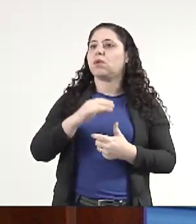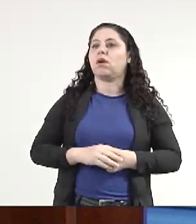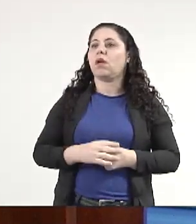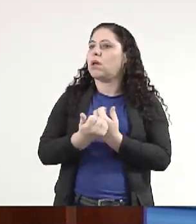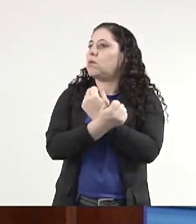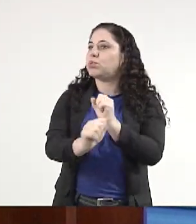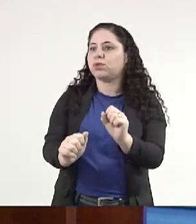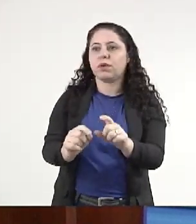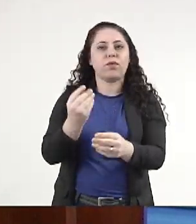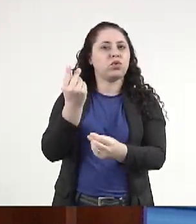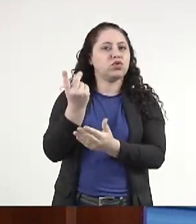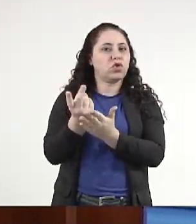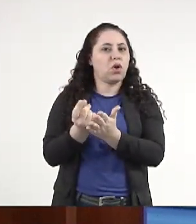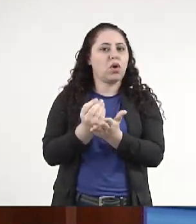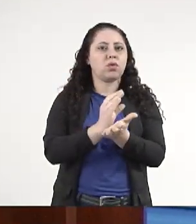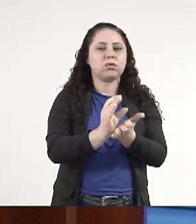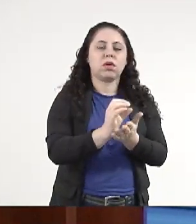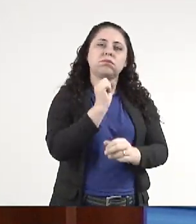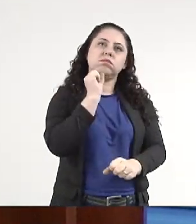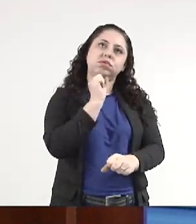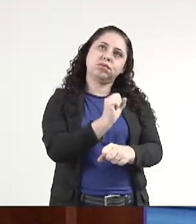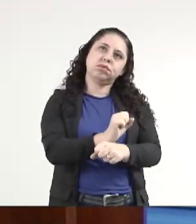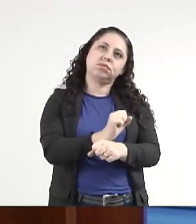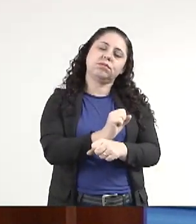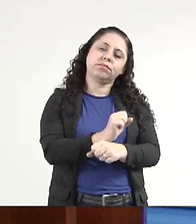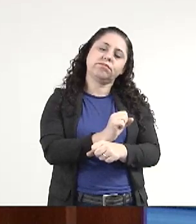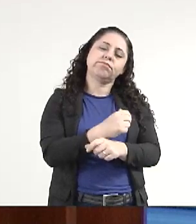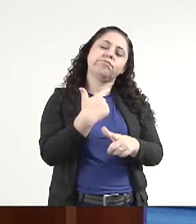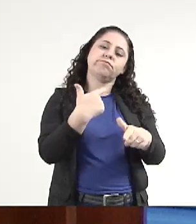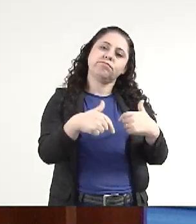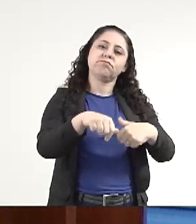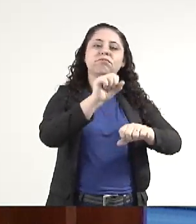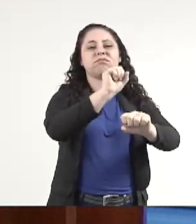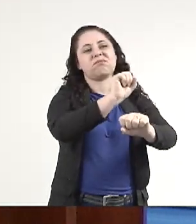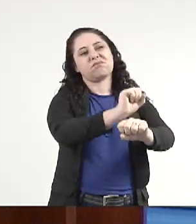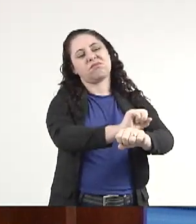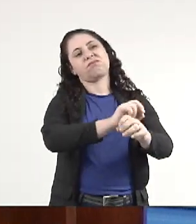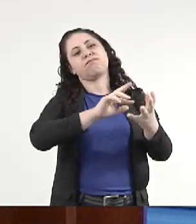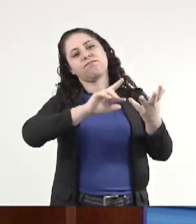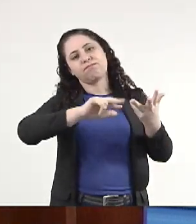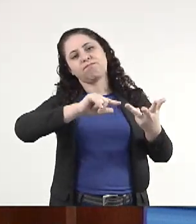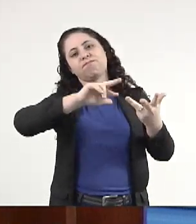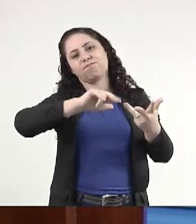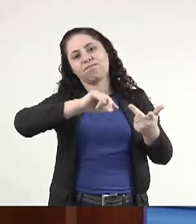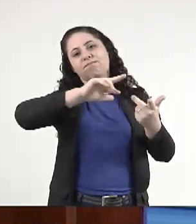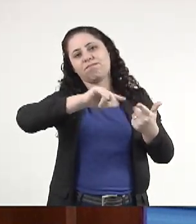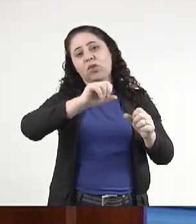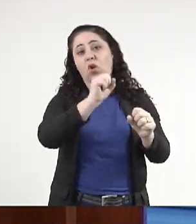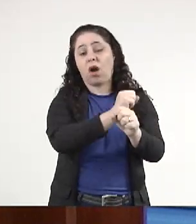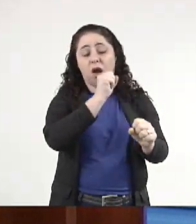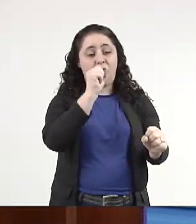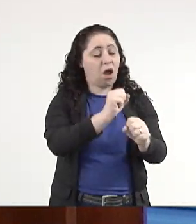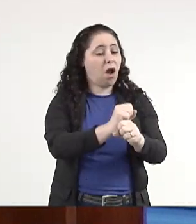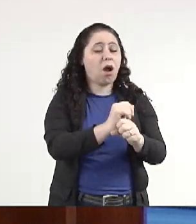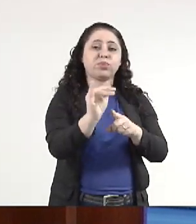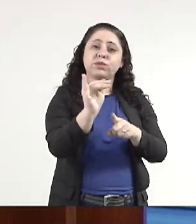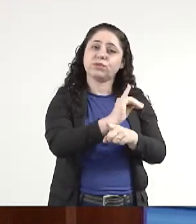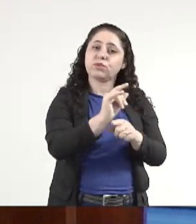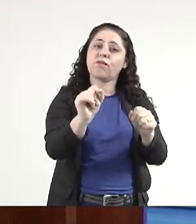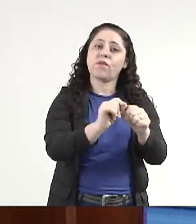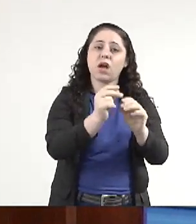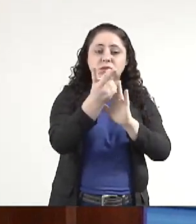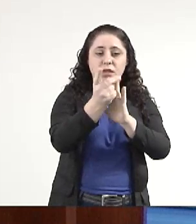como transferir os recursos para a execução de inúmeras ações, obras que estavam